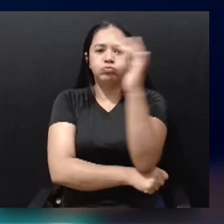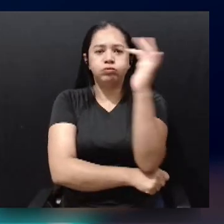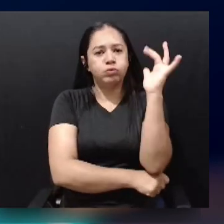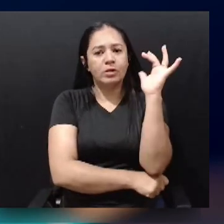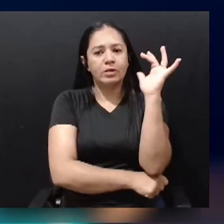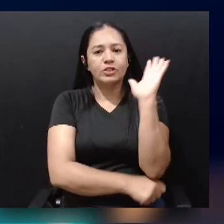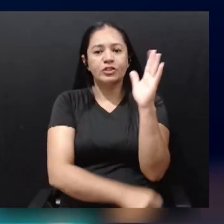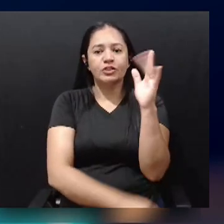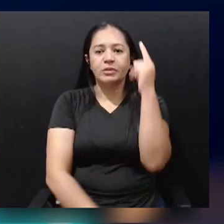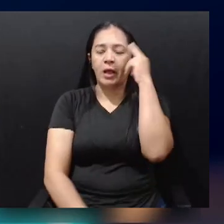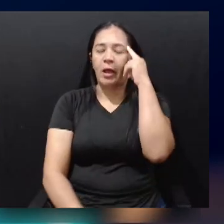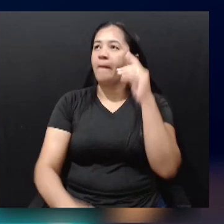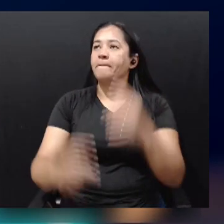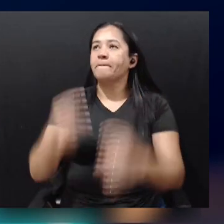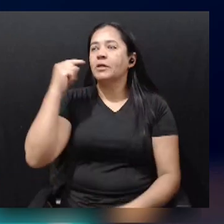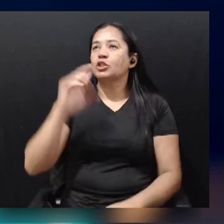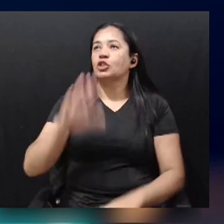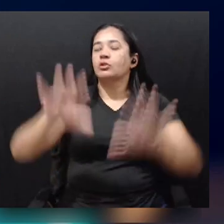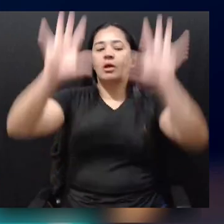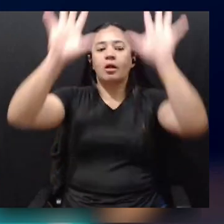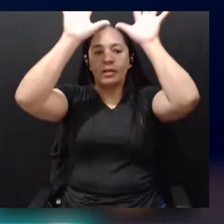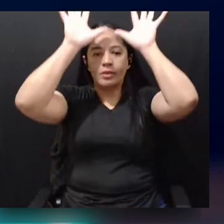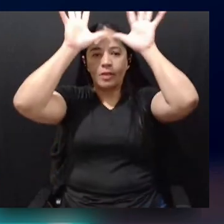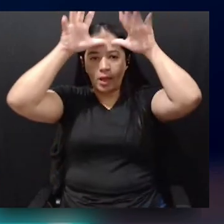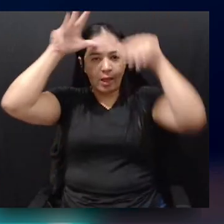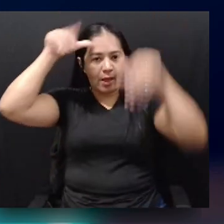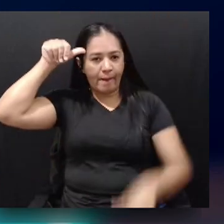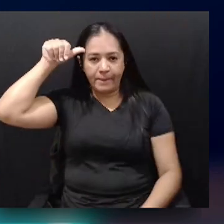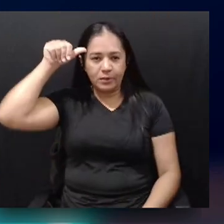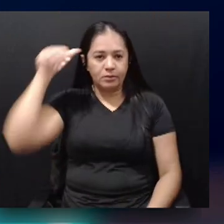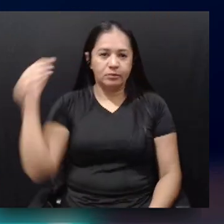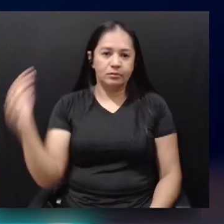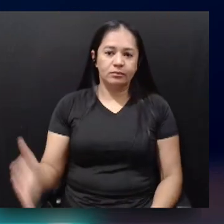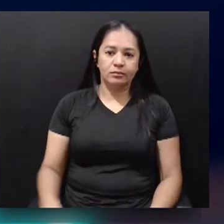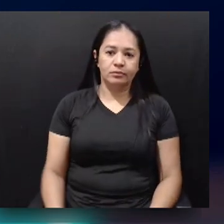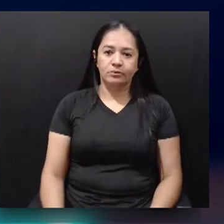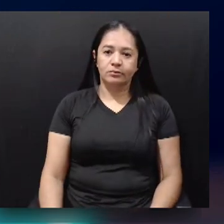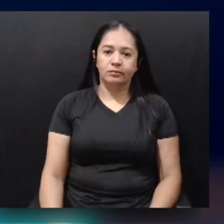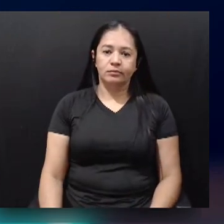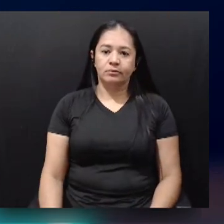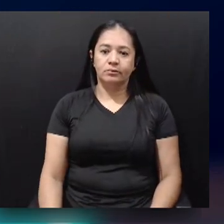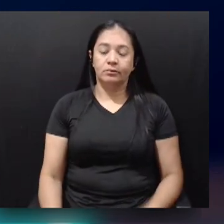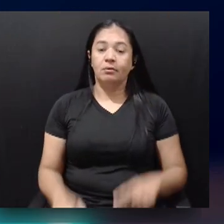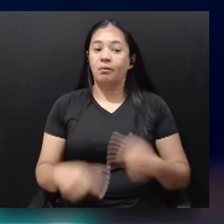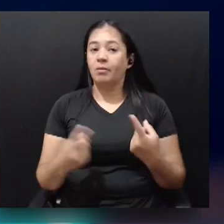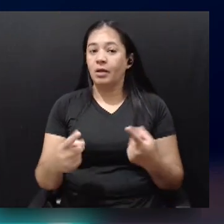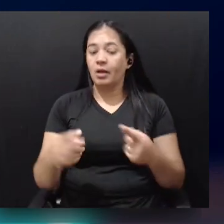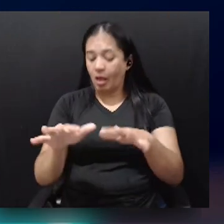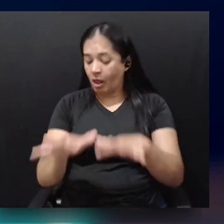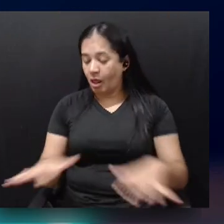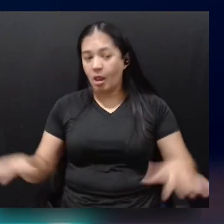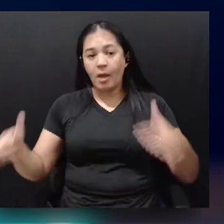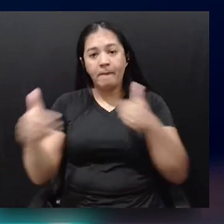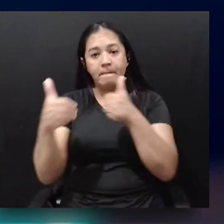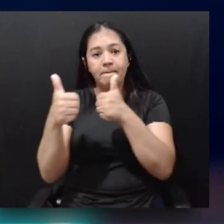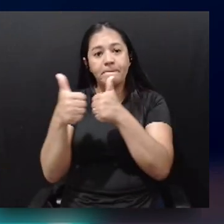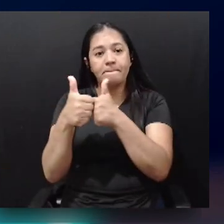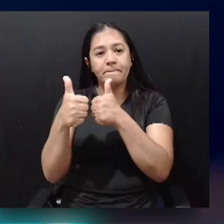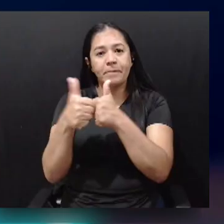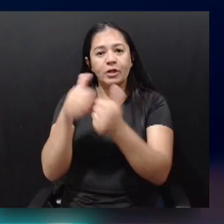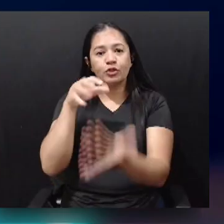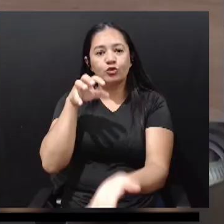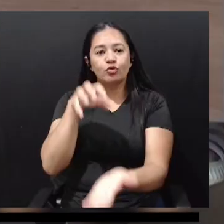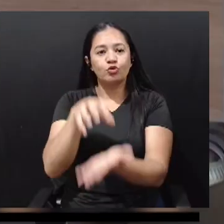amazônica, aquele mundo de área, imensidão, mas áreas próximas dos centros urbanos